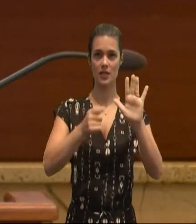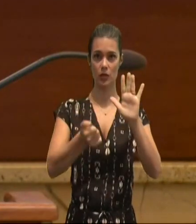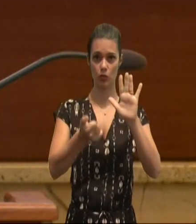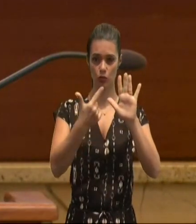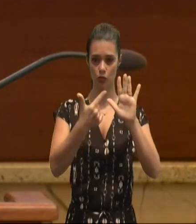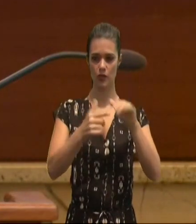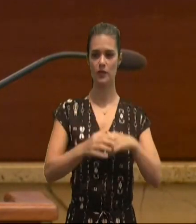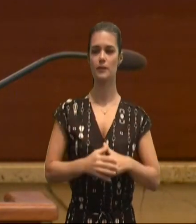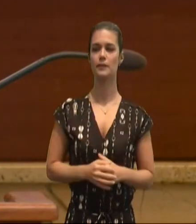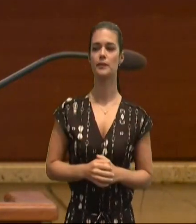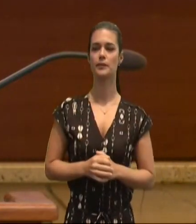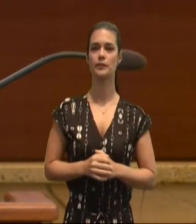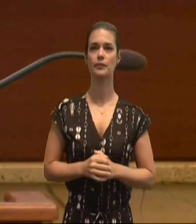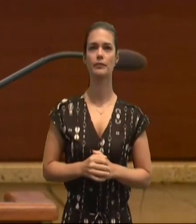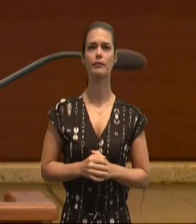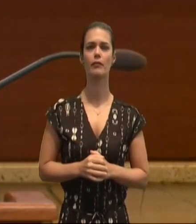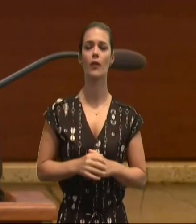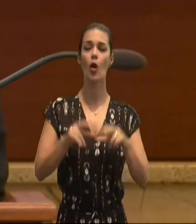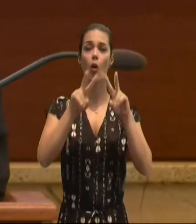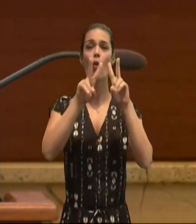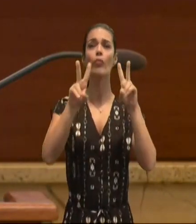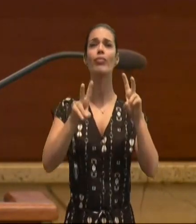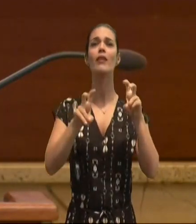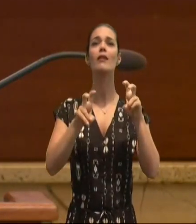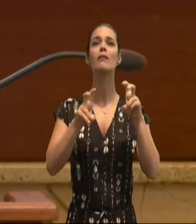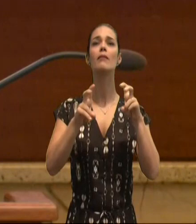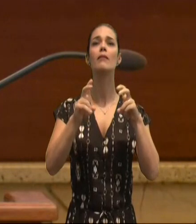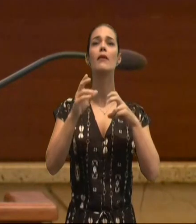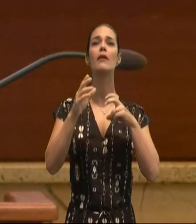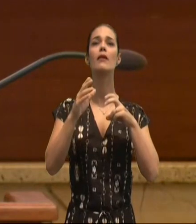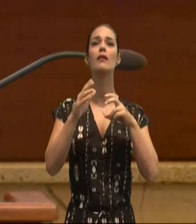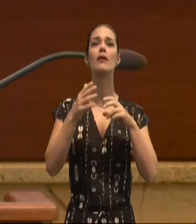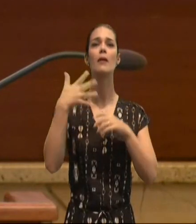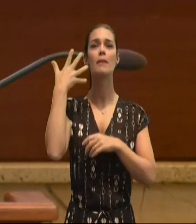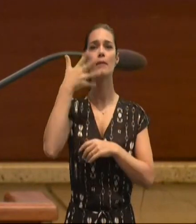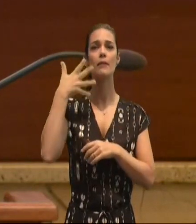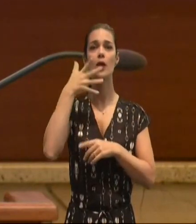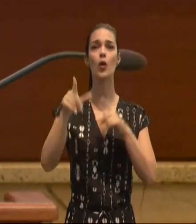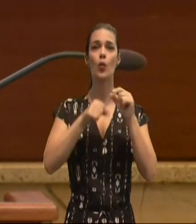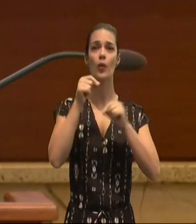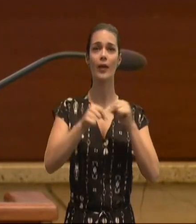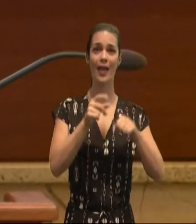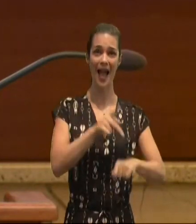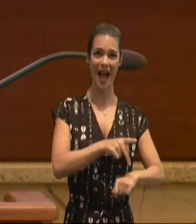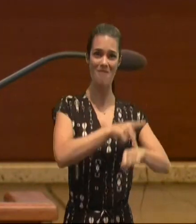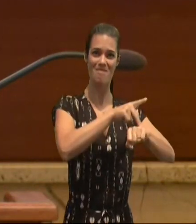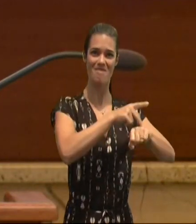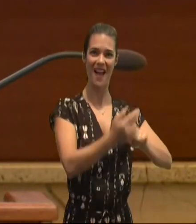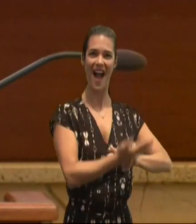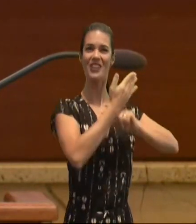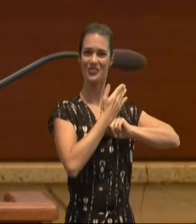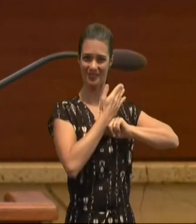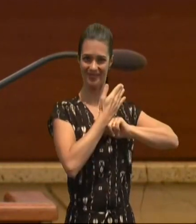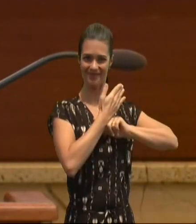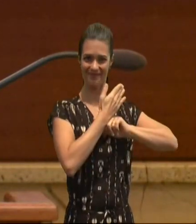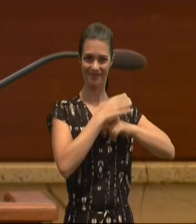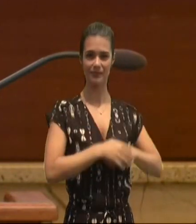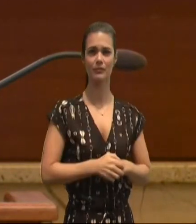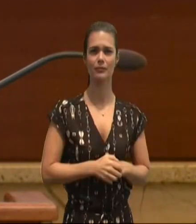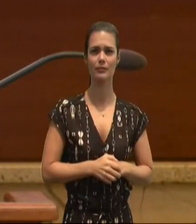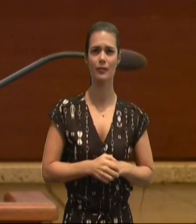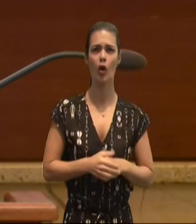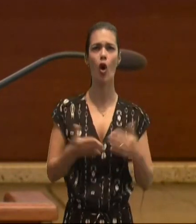12. O tema desta mensagem é a rocha do socorro. Nesta manhã, quando estaremos ministrando a ceia do